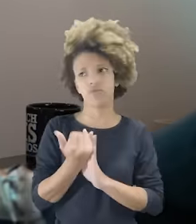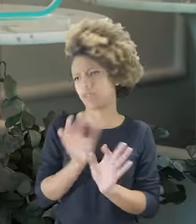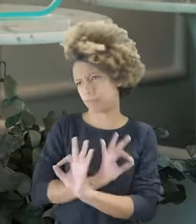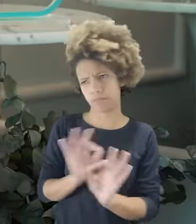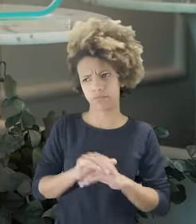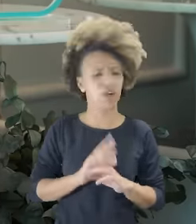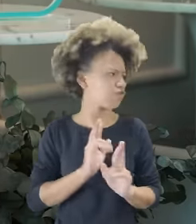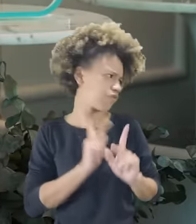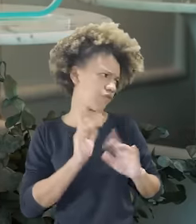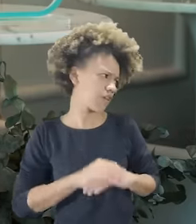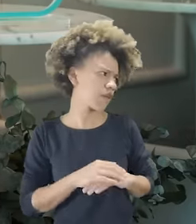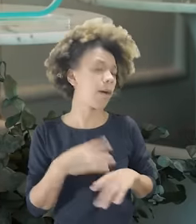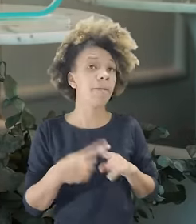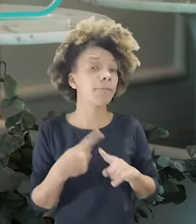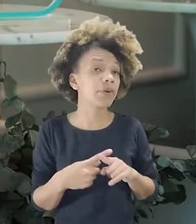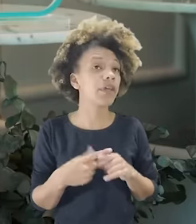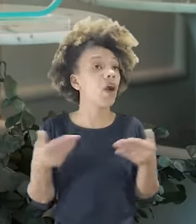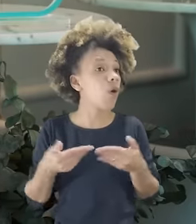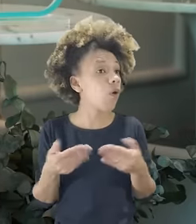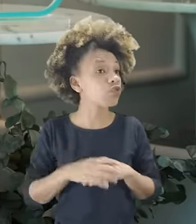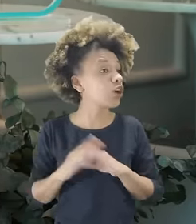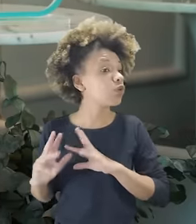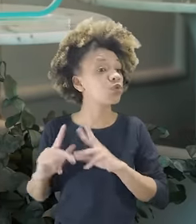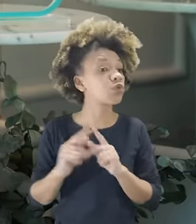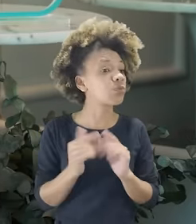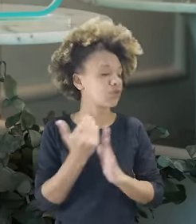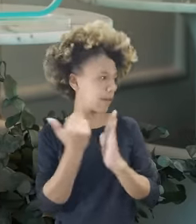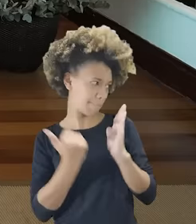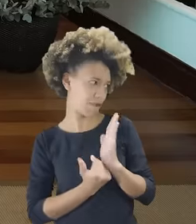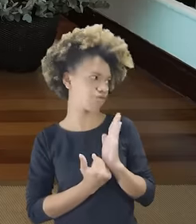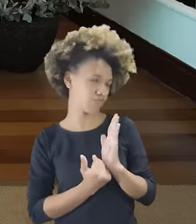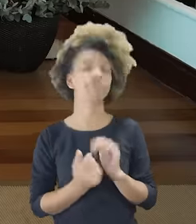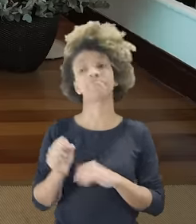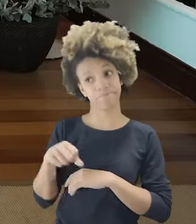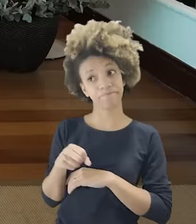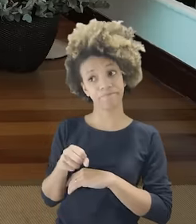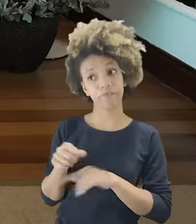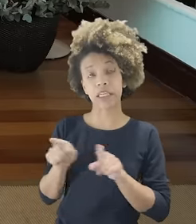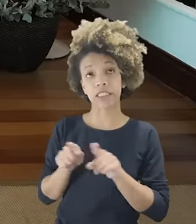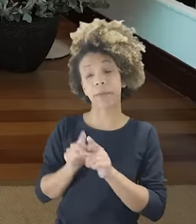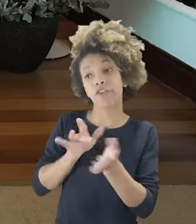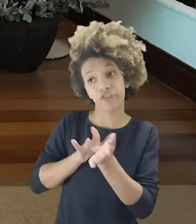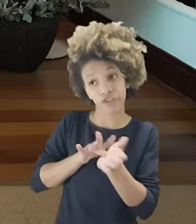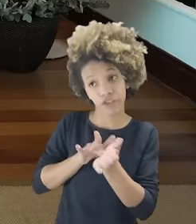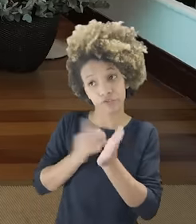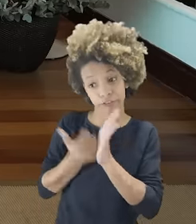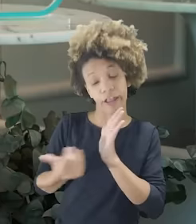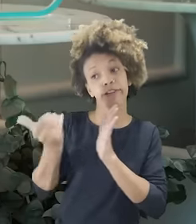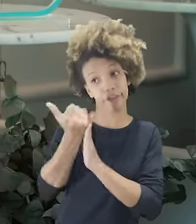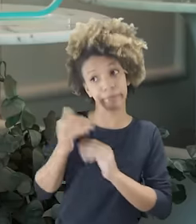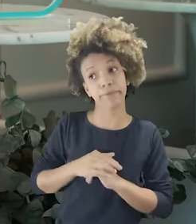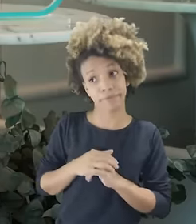já é um diferencial porque hoje em dia tá todo mundo abaixo da Média eu acho geralmente e fingindo que tá muito acima